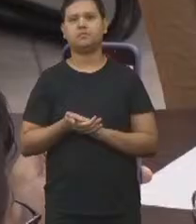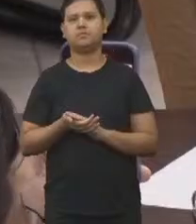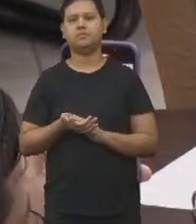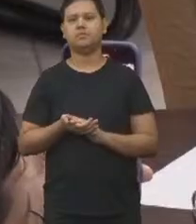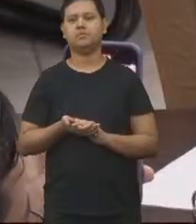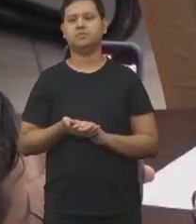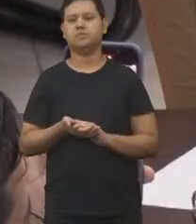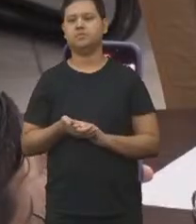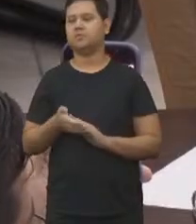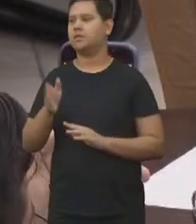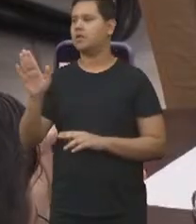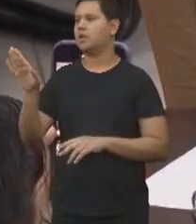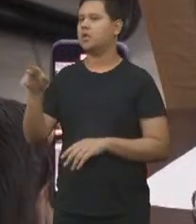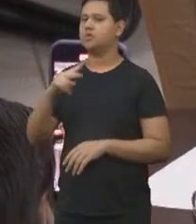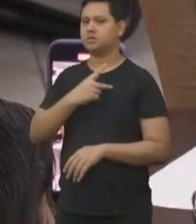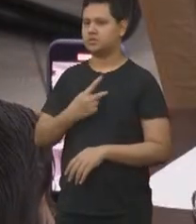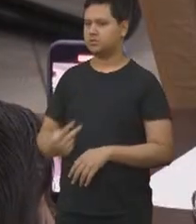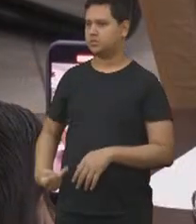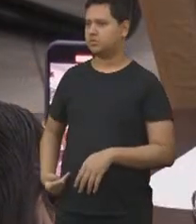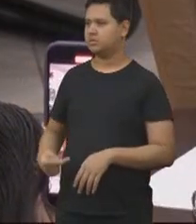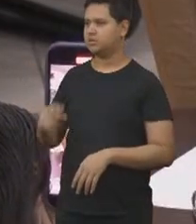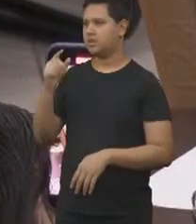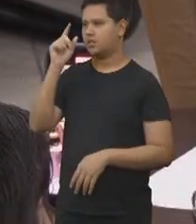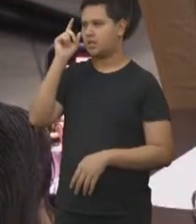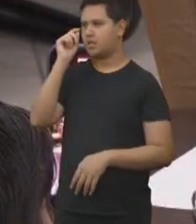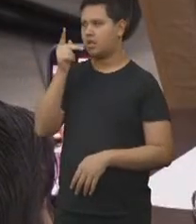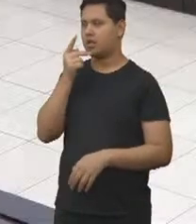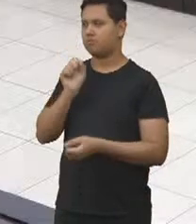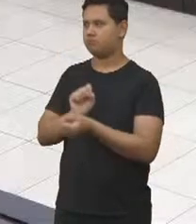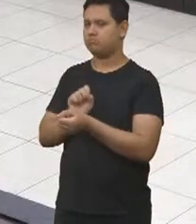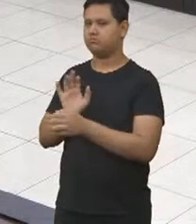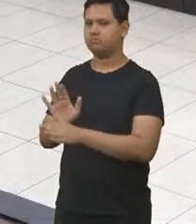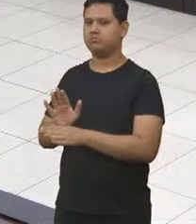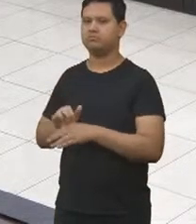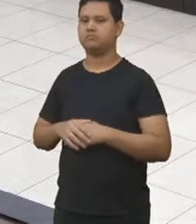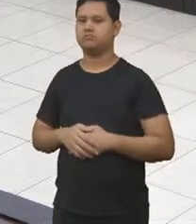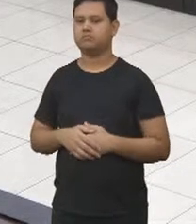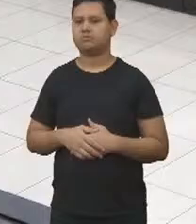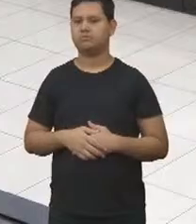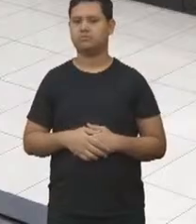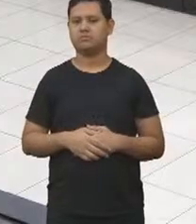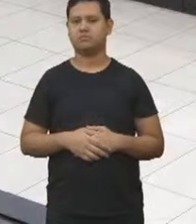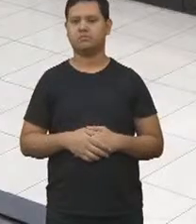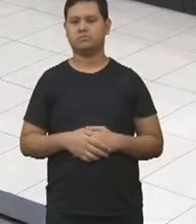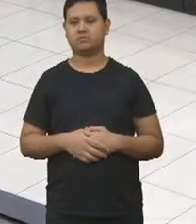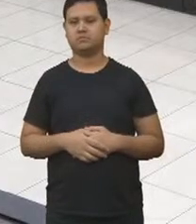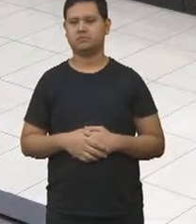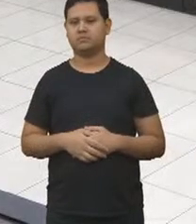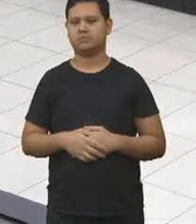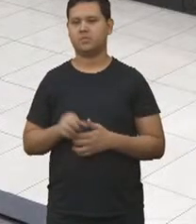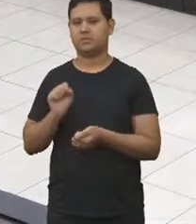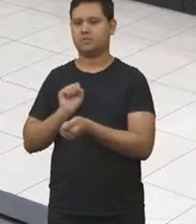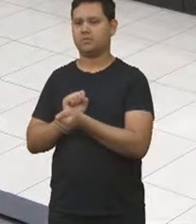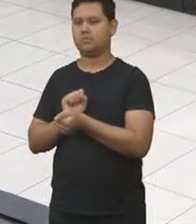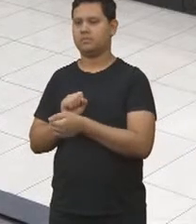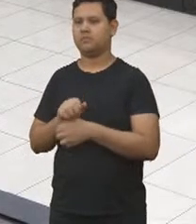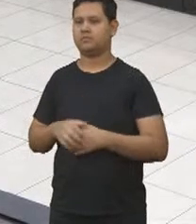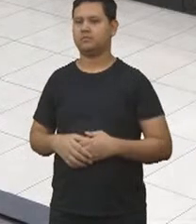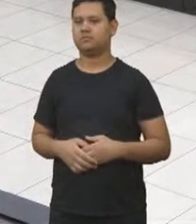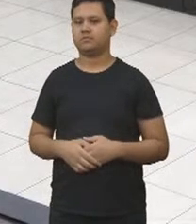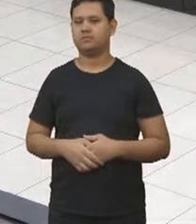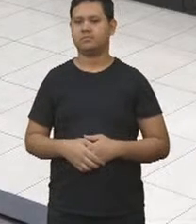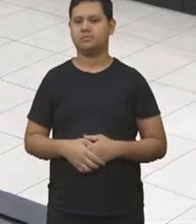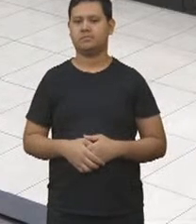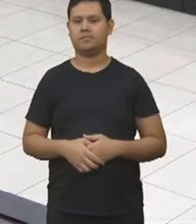Deixa só o Sazak comentar ali, instruir o Daniel, daí eu já termino de falar aqui. Pode continuar. Eu espero aqui. Fica